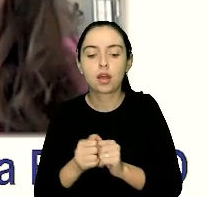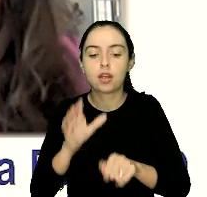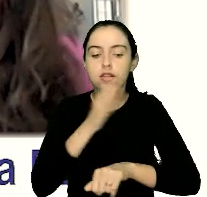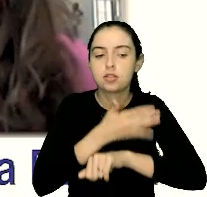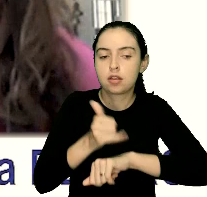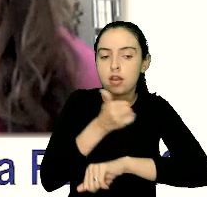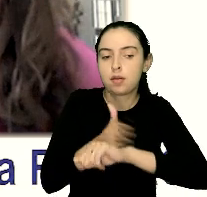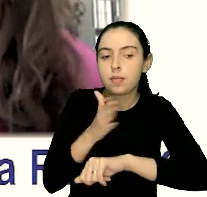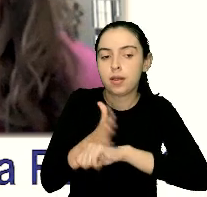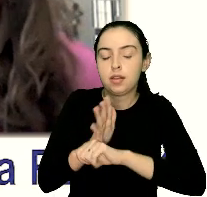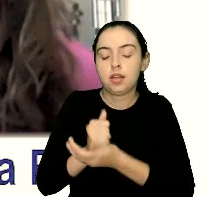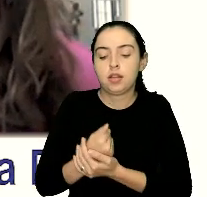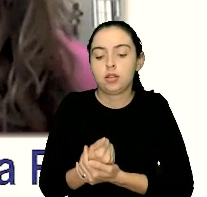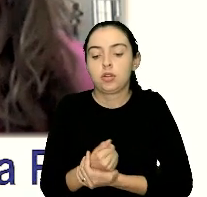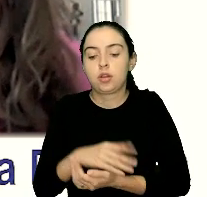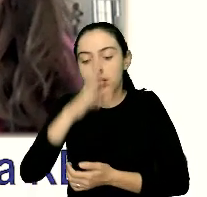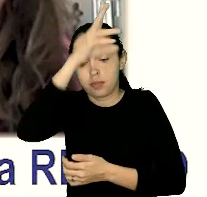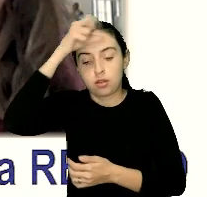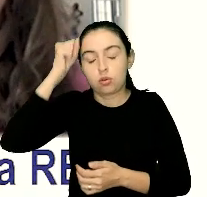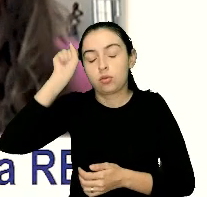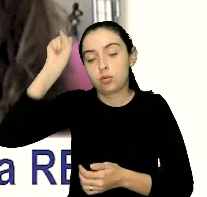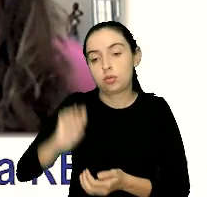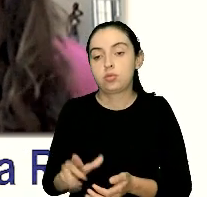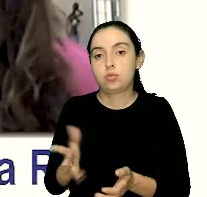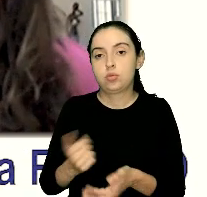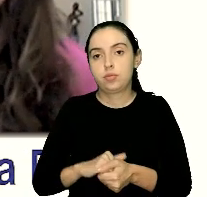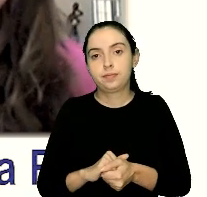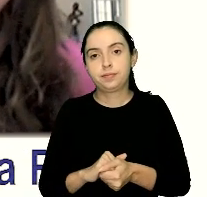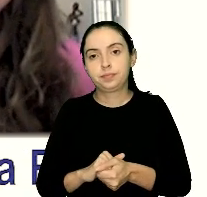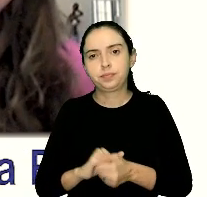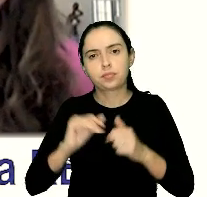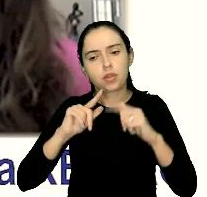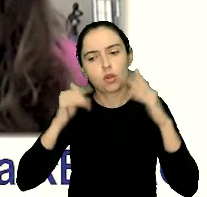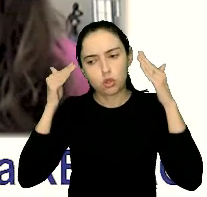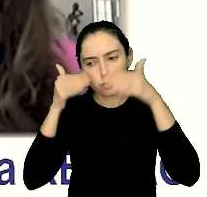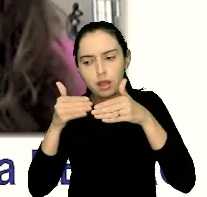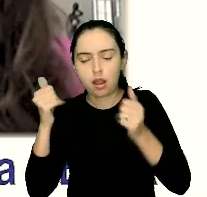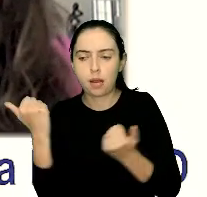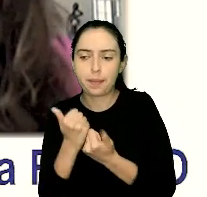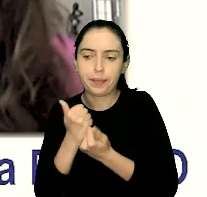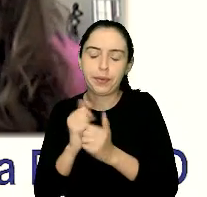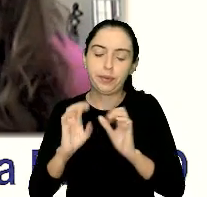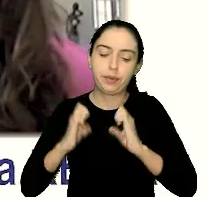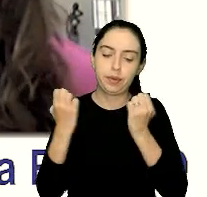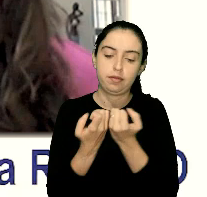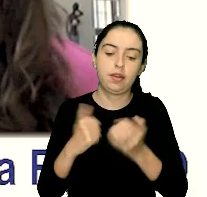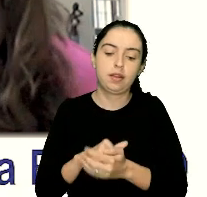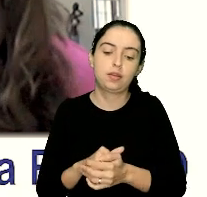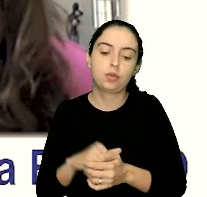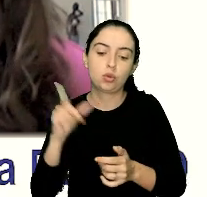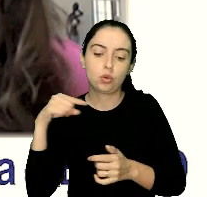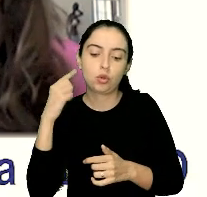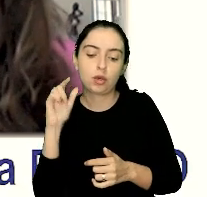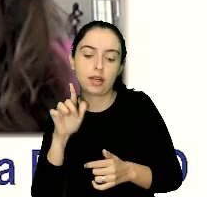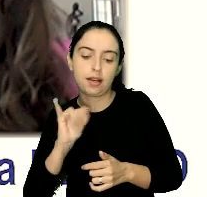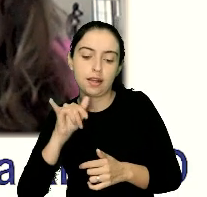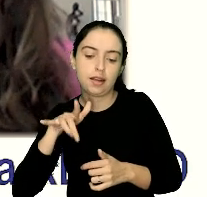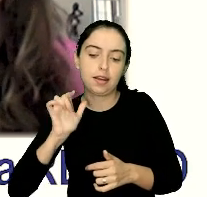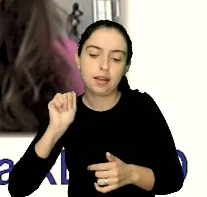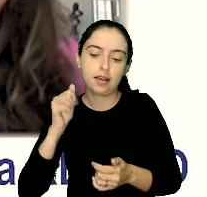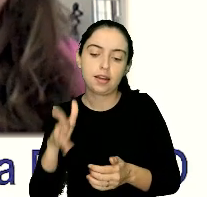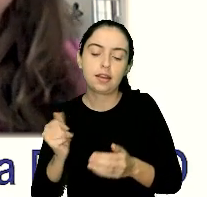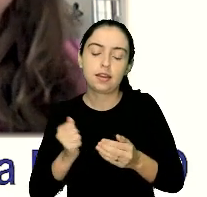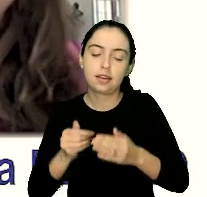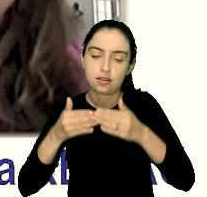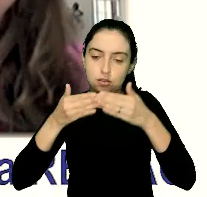Sul, pela dedicação e apoio no evento, e a doutora Liliane, que aceitou o nosso convite para participar dessa